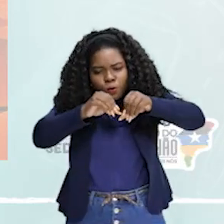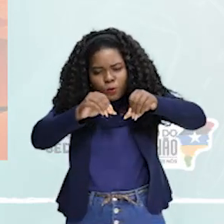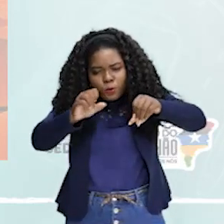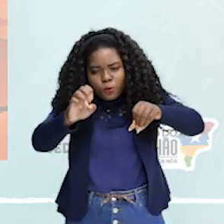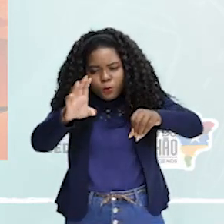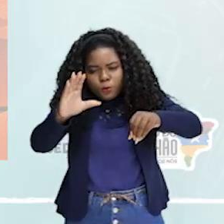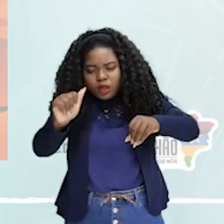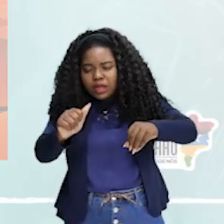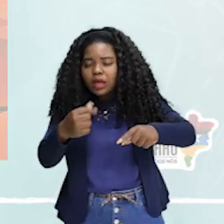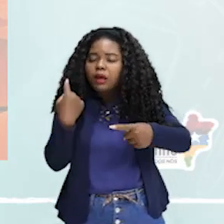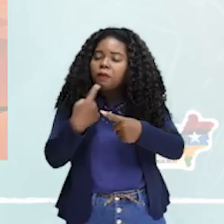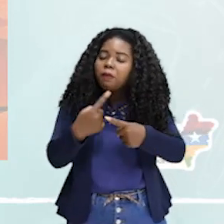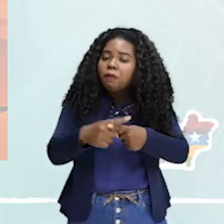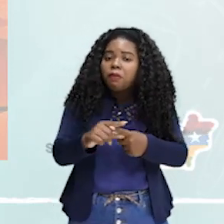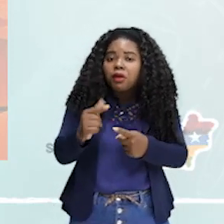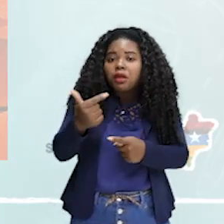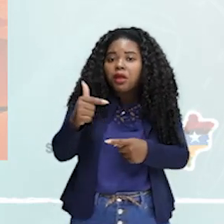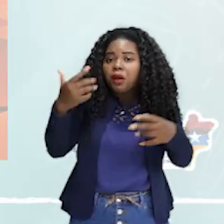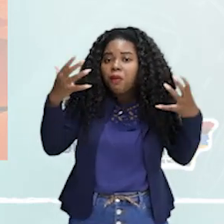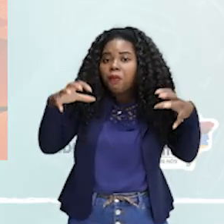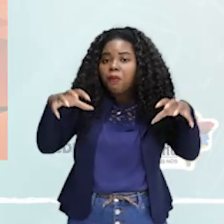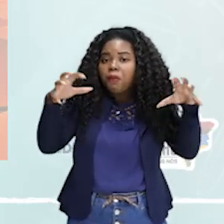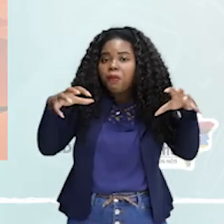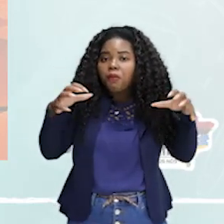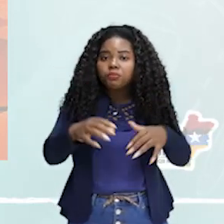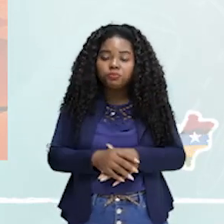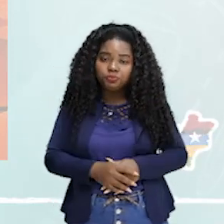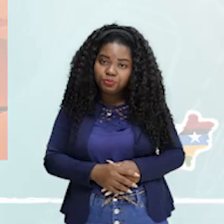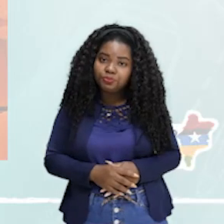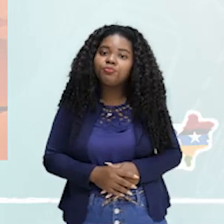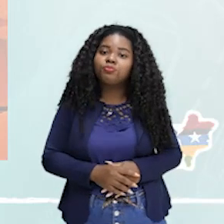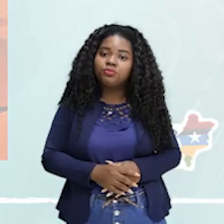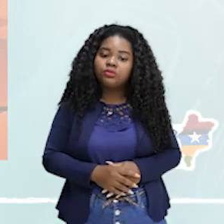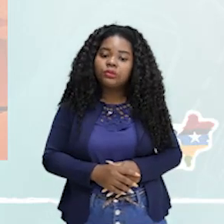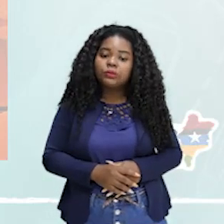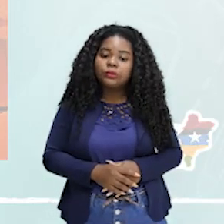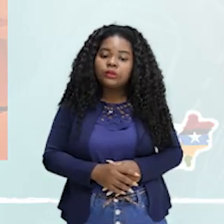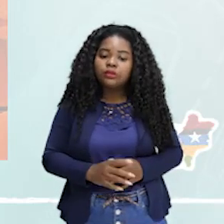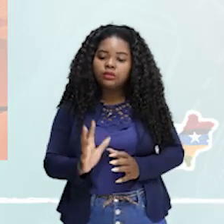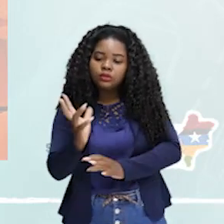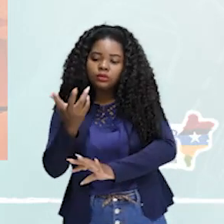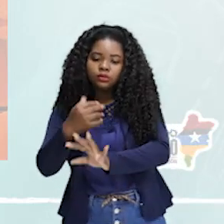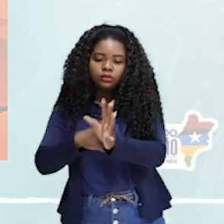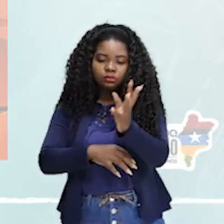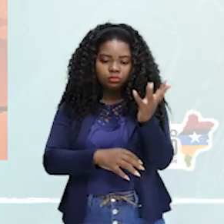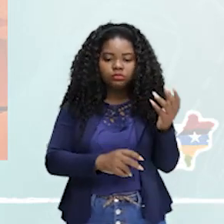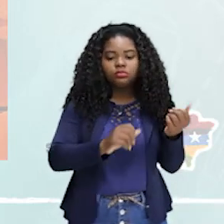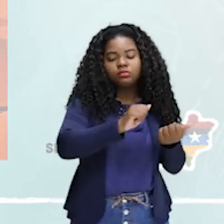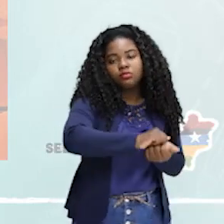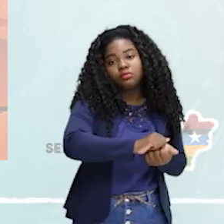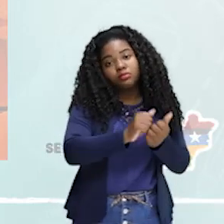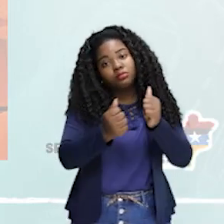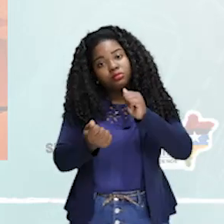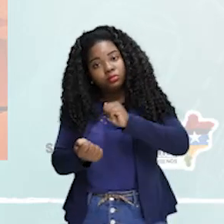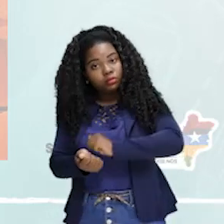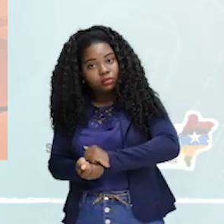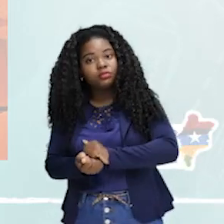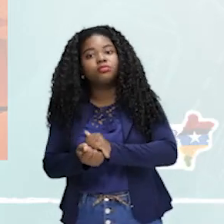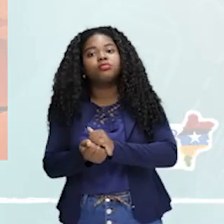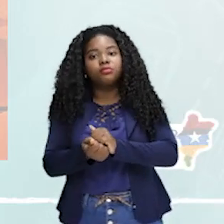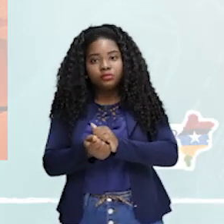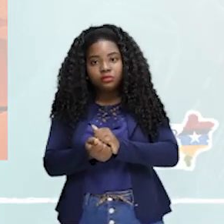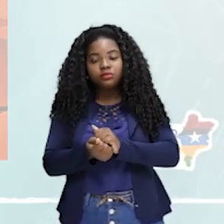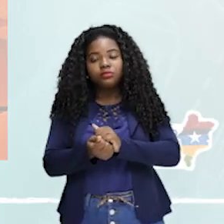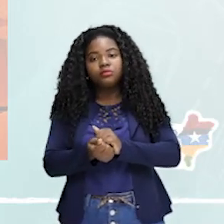basicamente não chove, galera, tá certo? E obviamente que a vegetação vai se adaptar a essas características. Nós temos nas regiões desérticas,